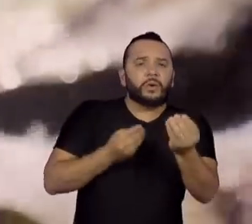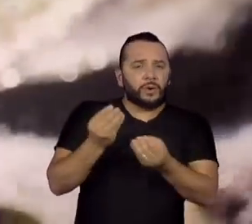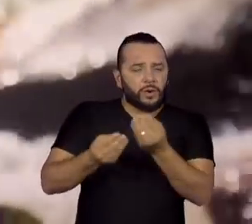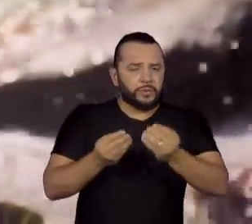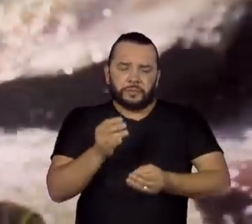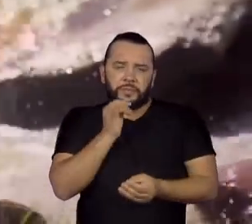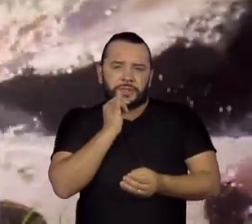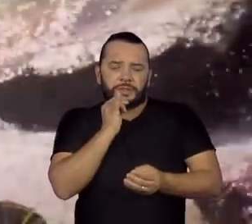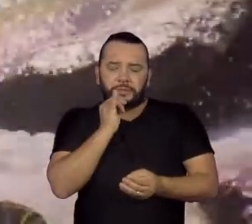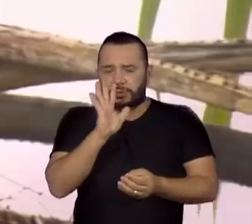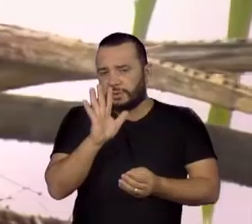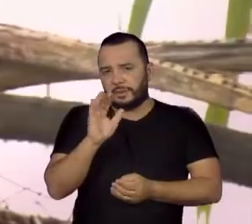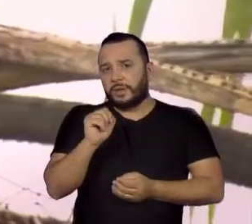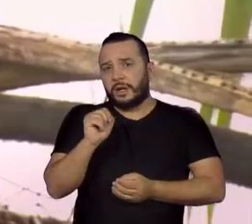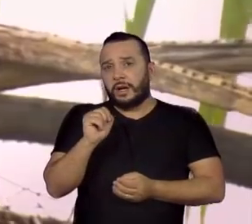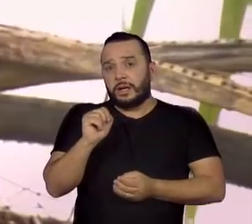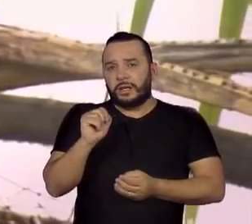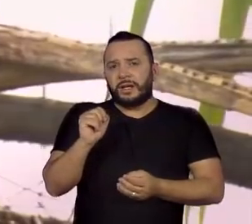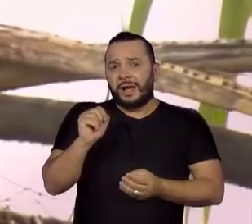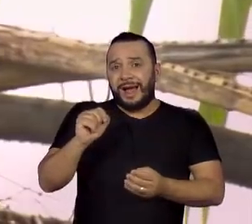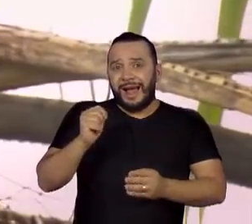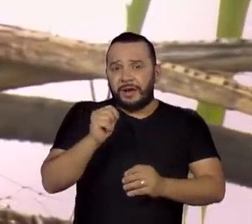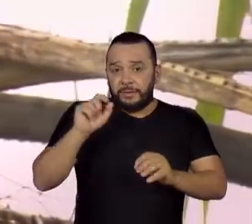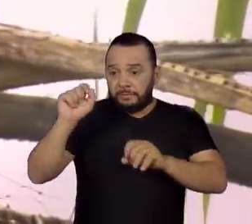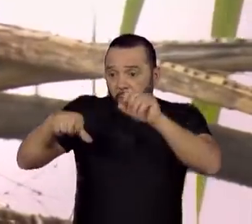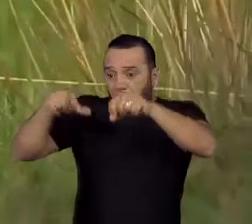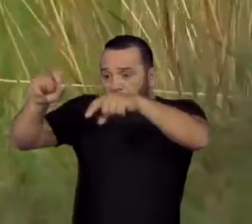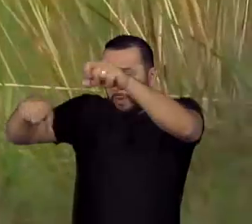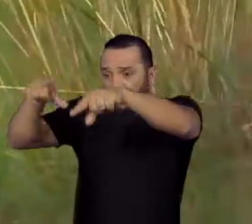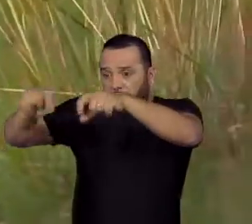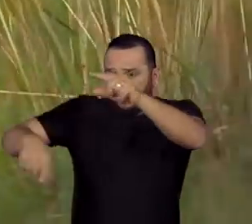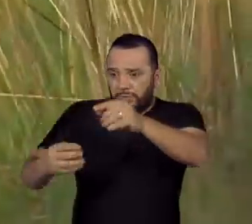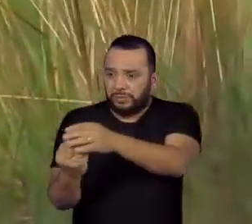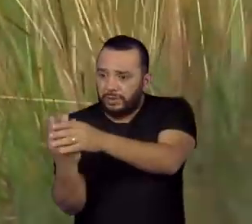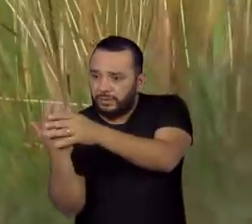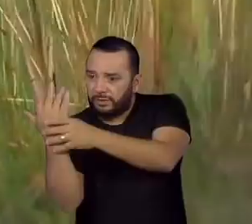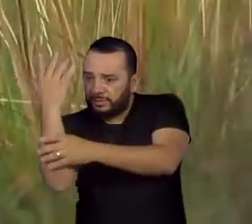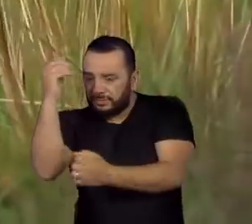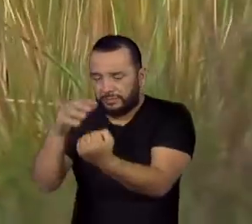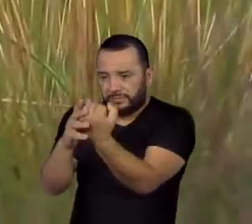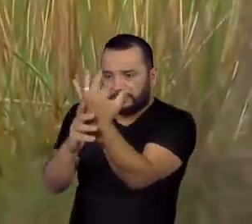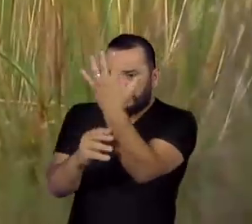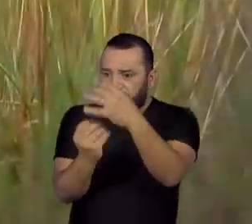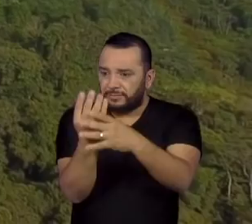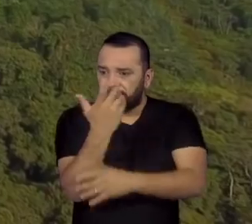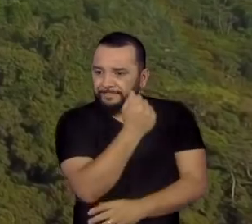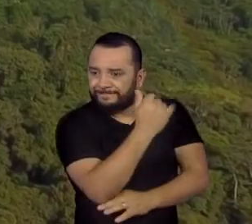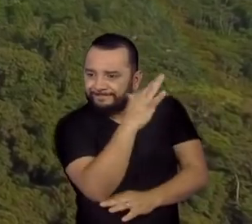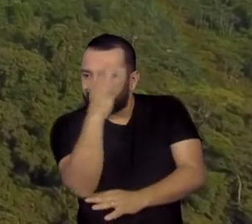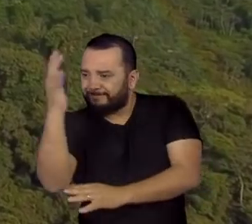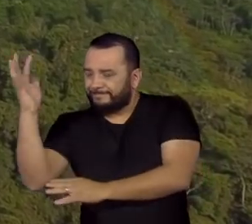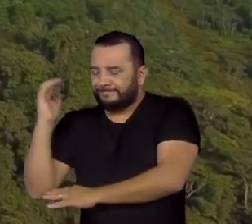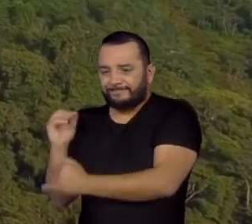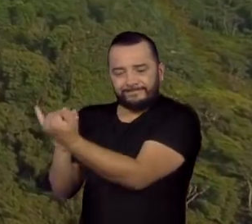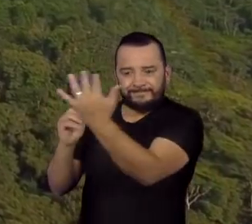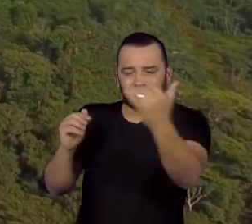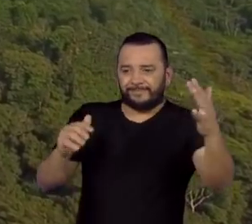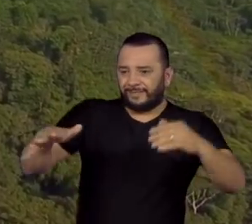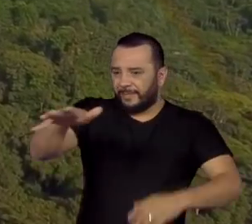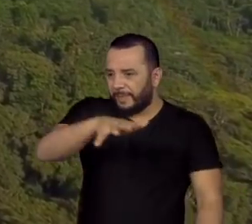mitigação. Por exemplo, a restauração florestal. Quando se faz a restauração de